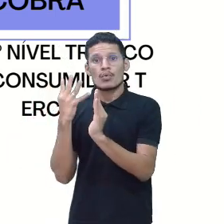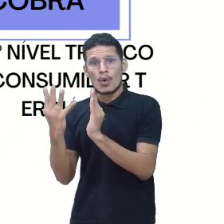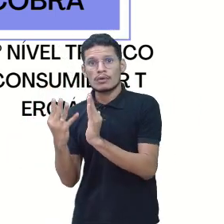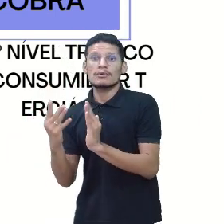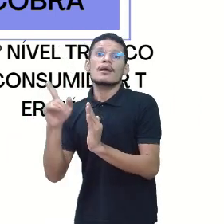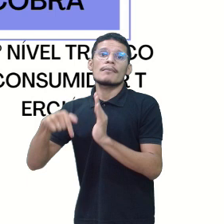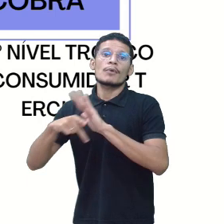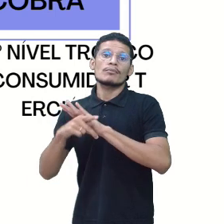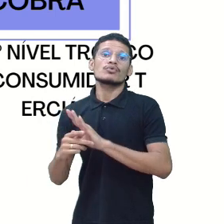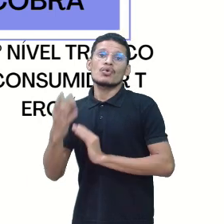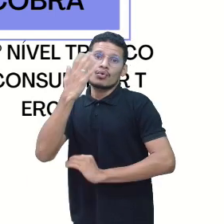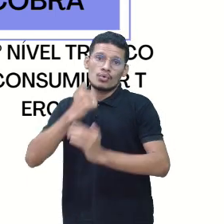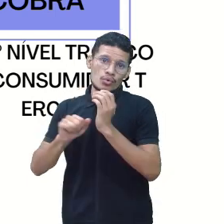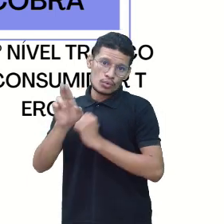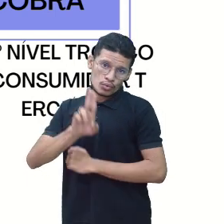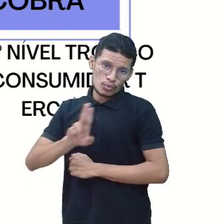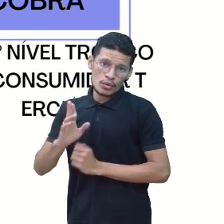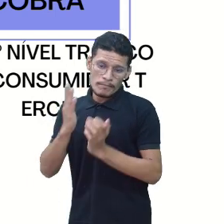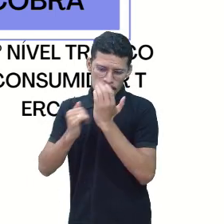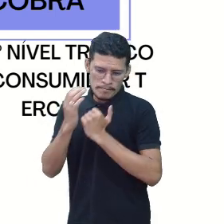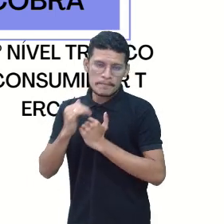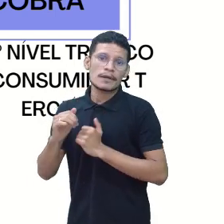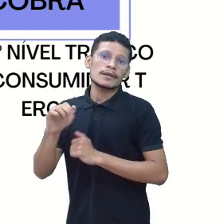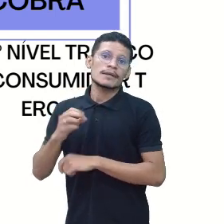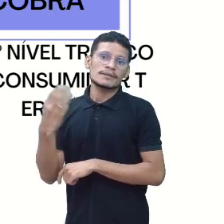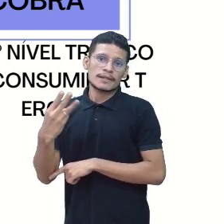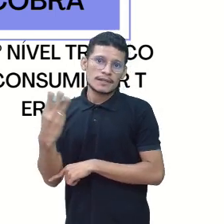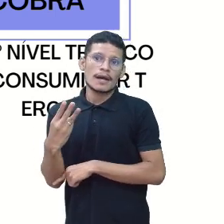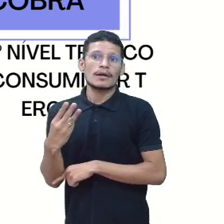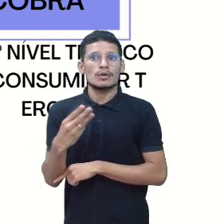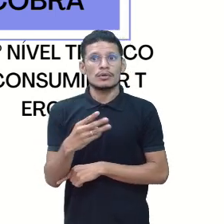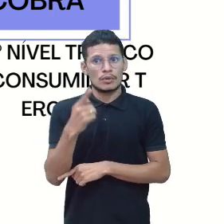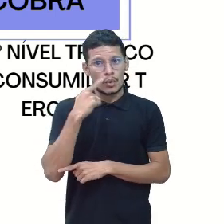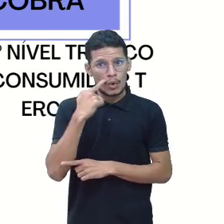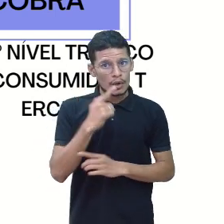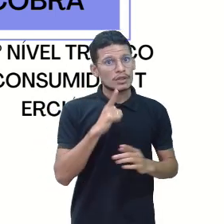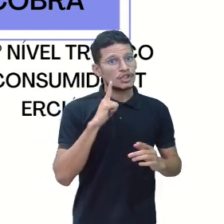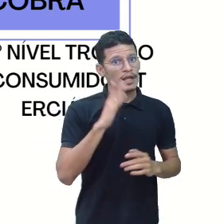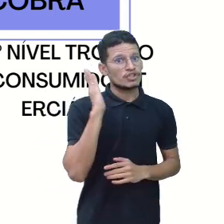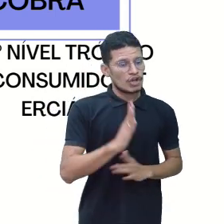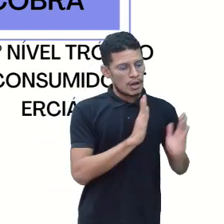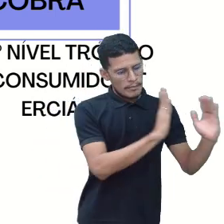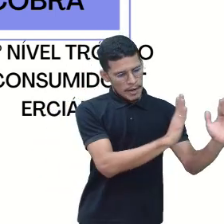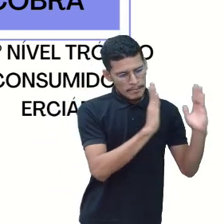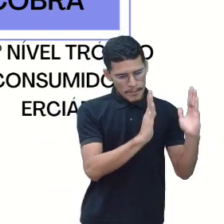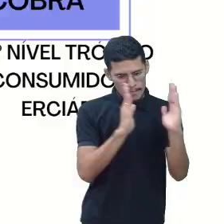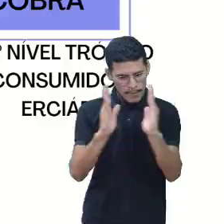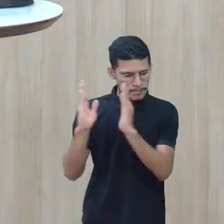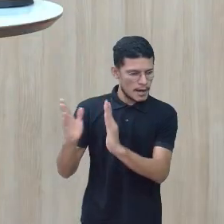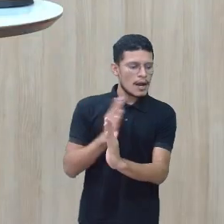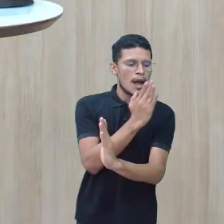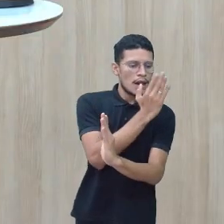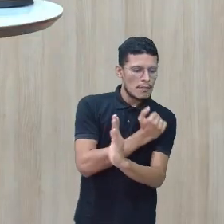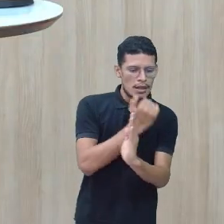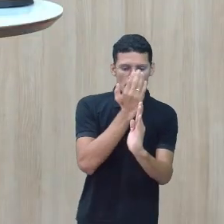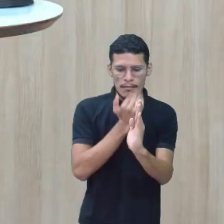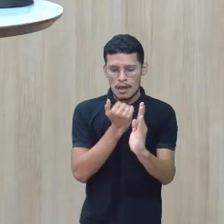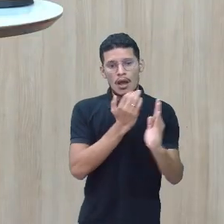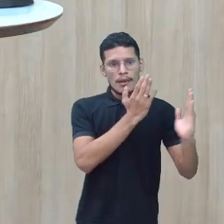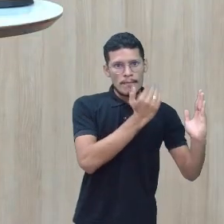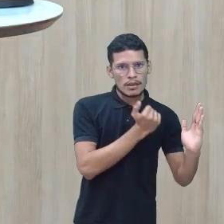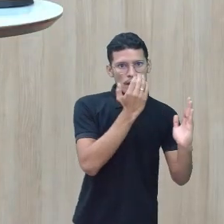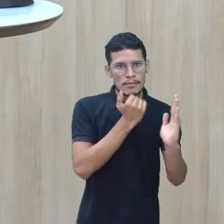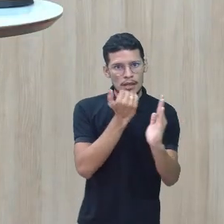terciário. Observem que o nível trófico ele é unidirecional. um se alimentando do outro.